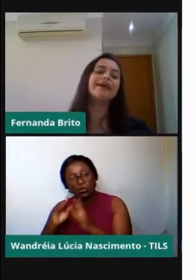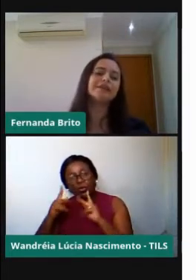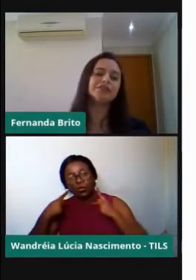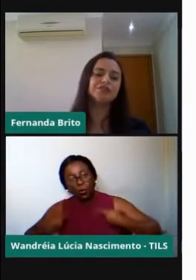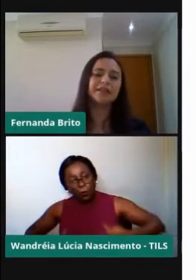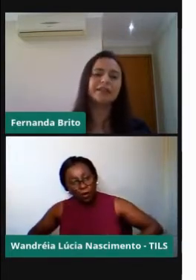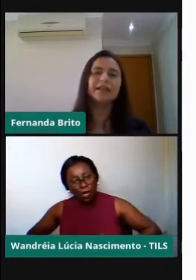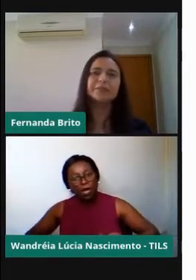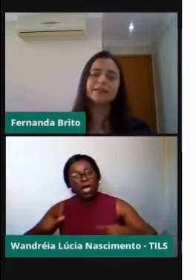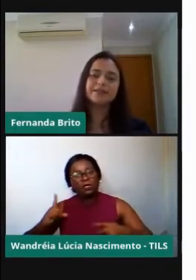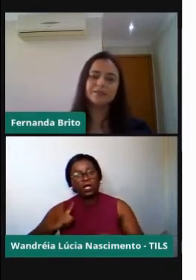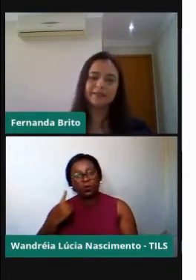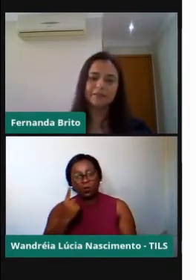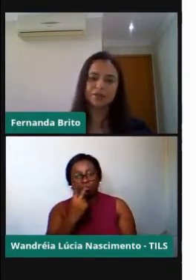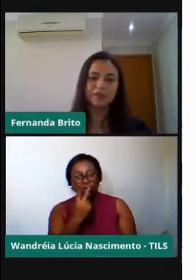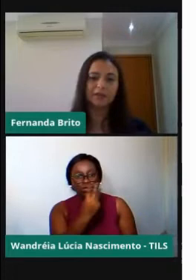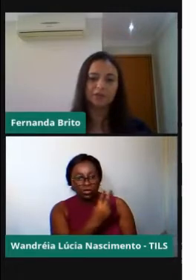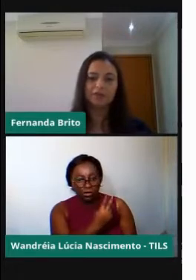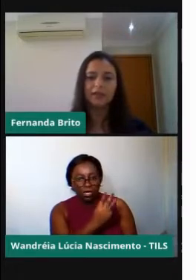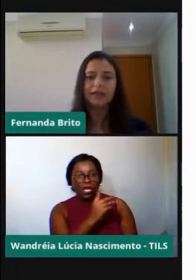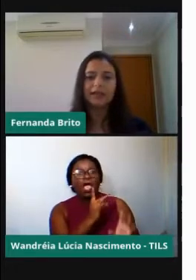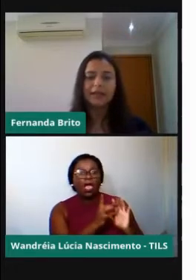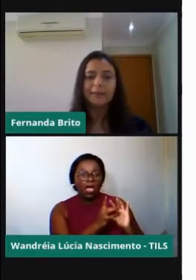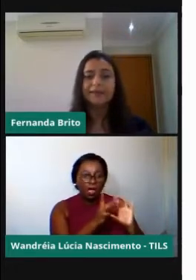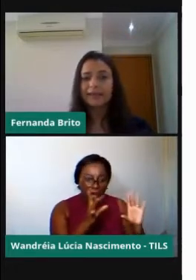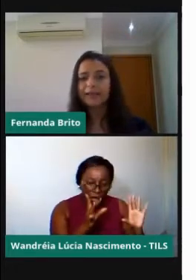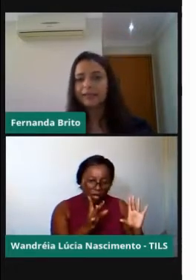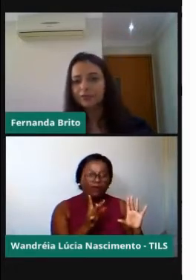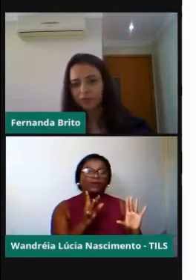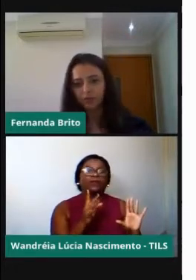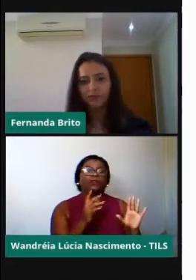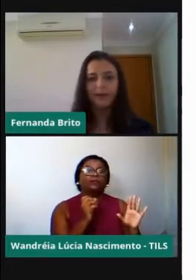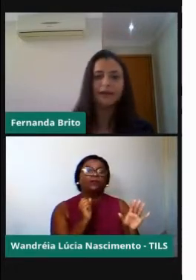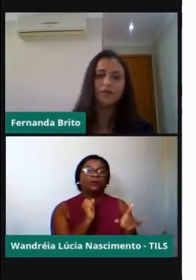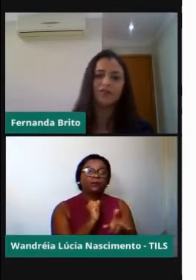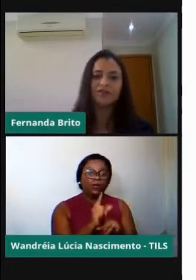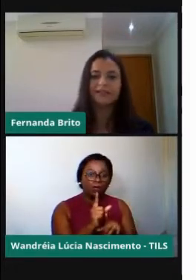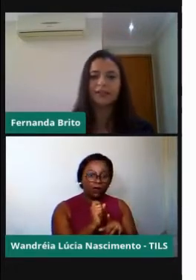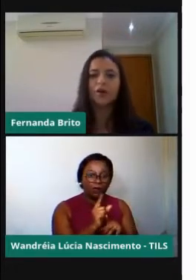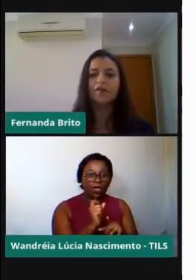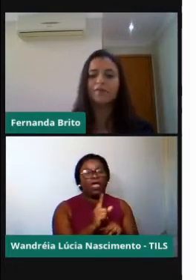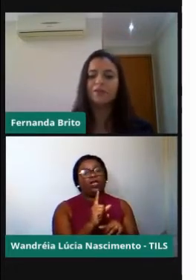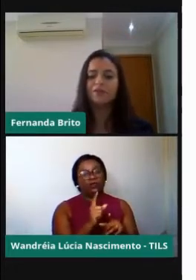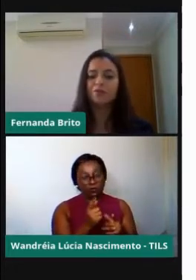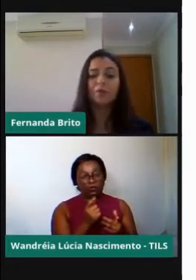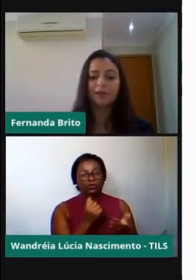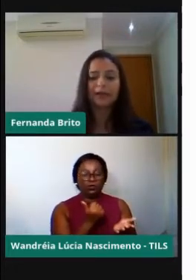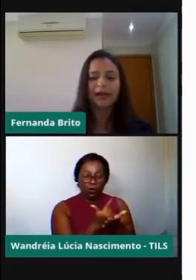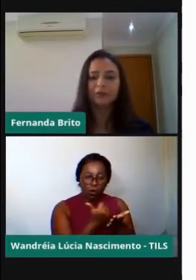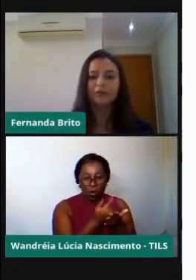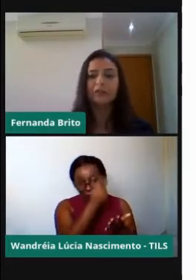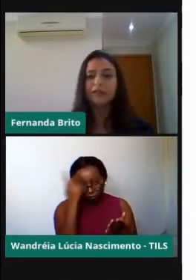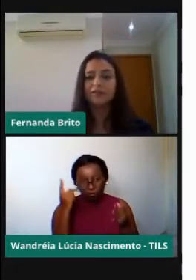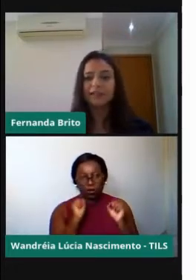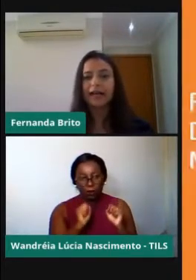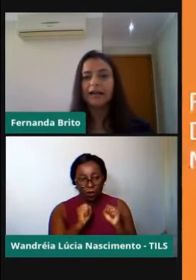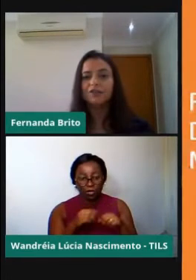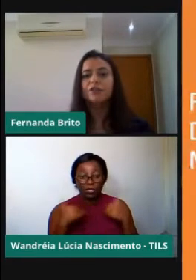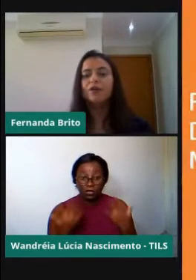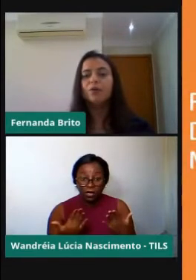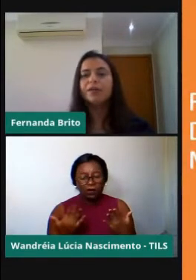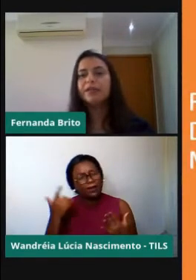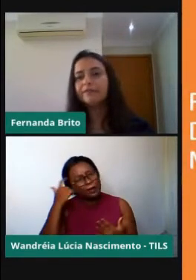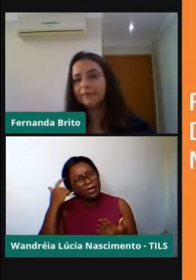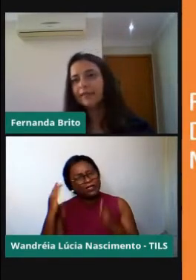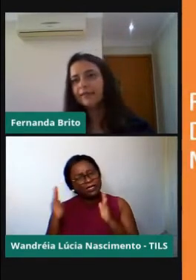né, até que a gente tem a liberação desse medicamento. Pensar nisso para a Covid-19 é bastante complicado. Então, na